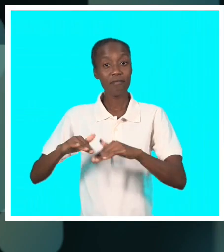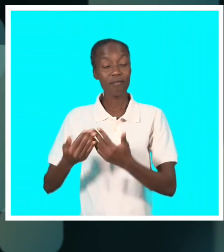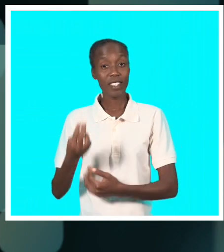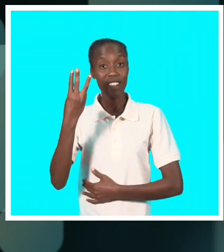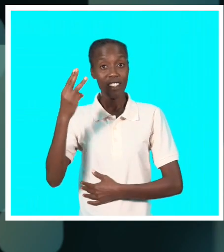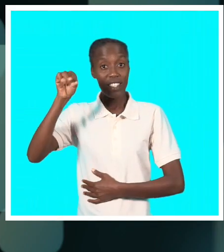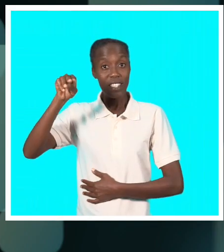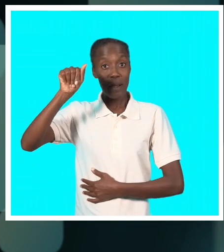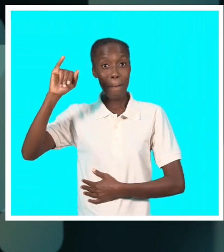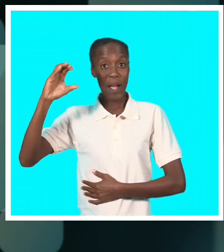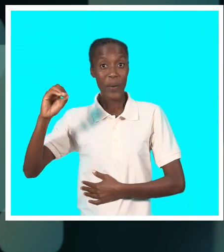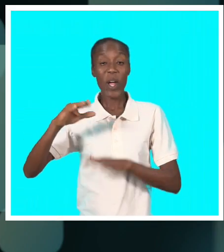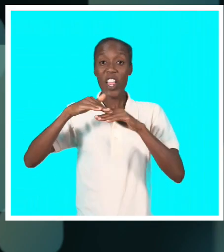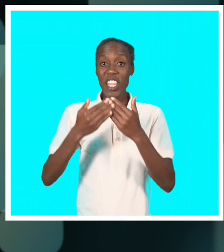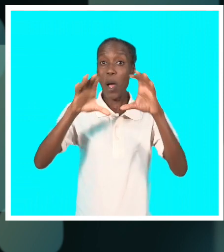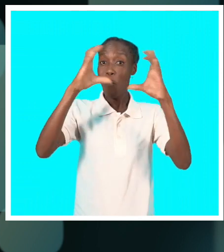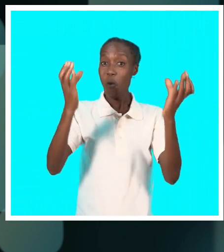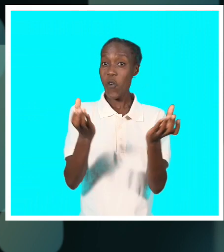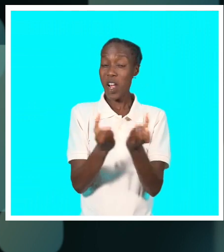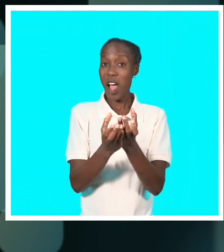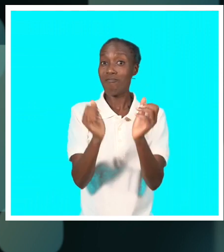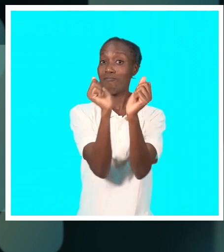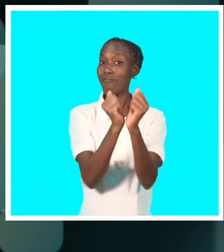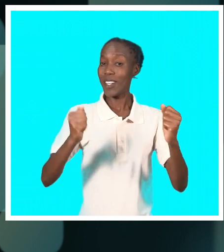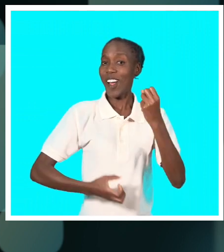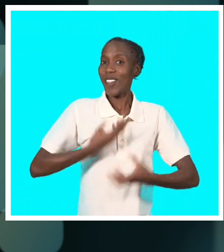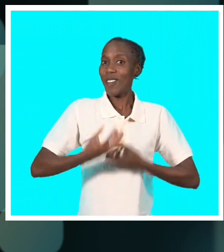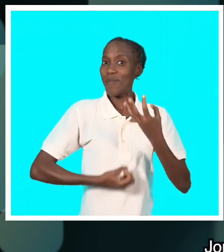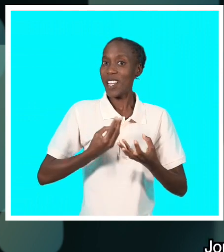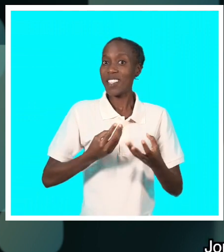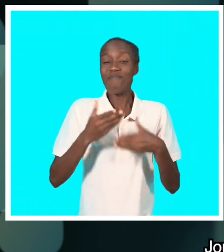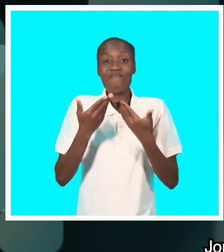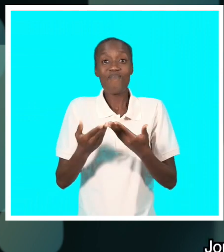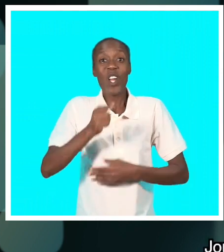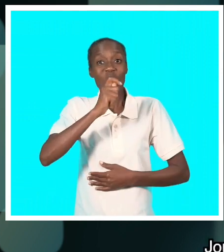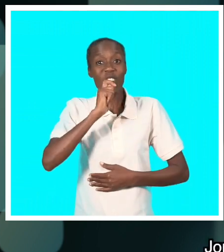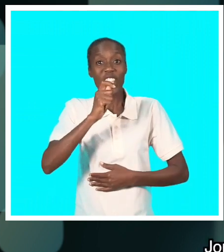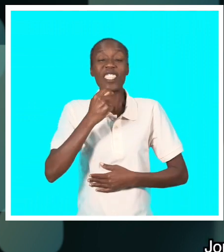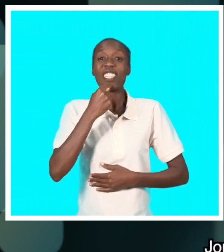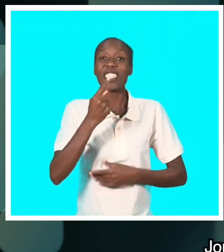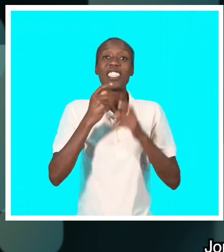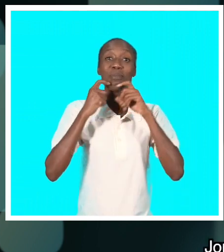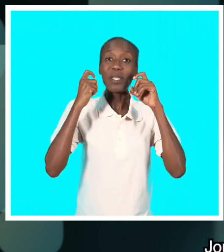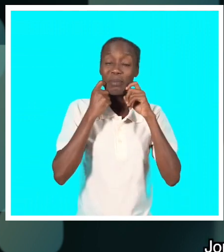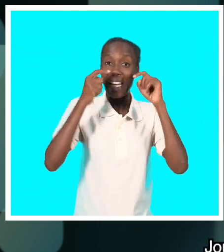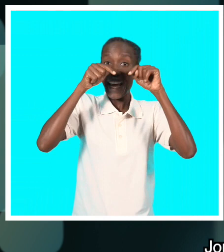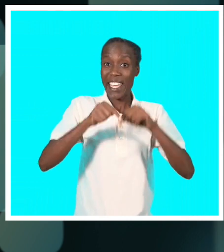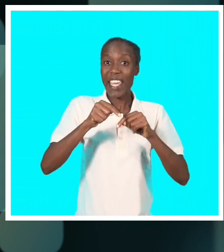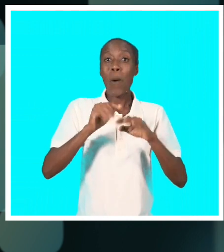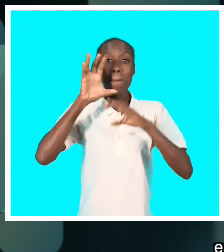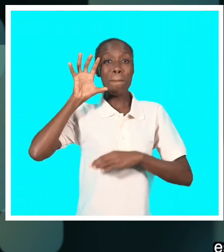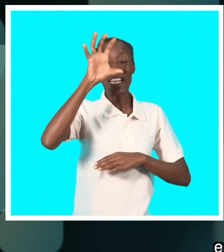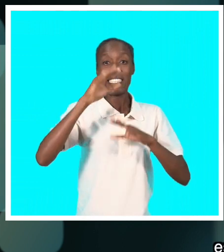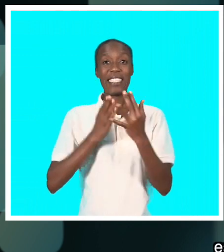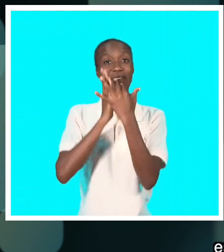Celebrou-se a 3 de maio o Dia Mundial da Liberdade de Imprensa. Jornalistas moçambicanos consideram que o